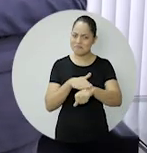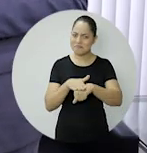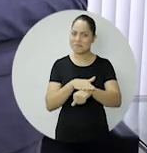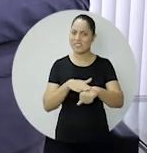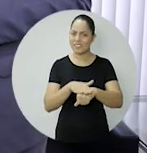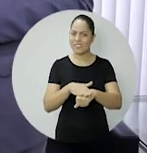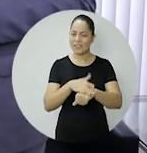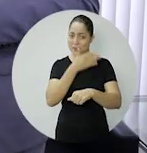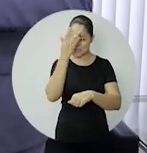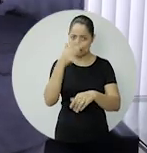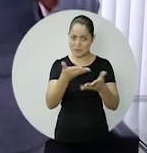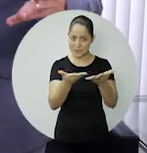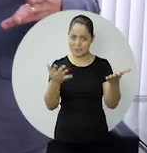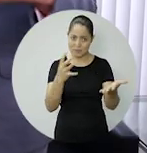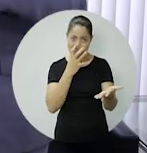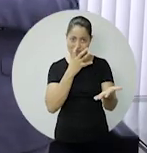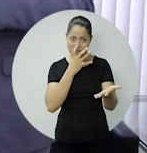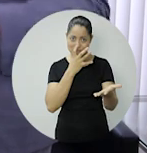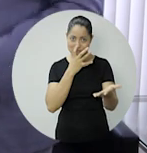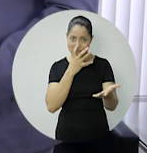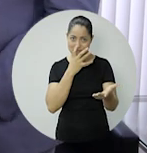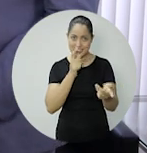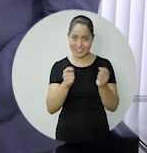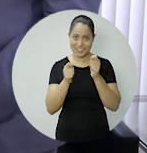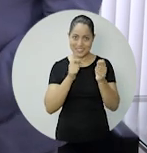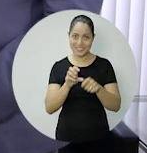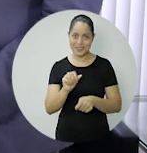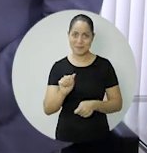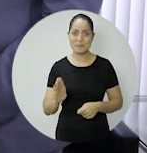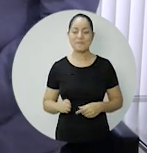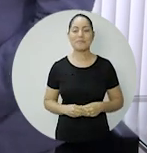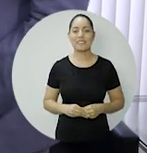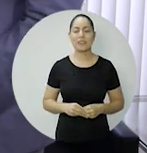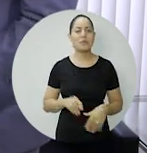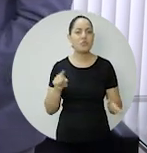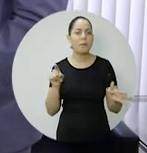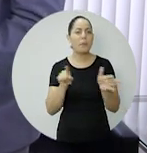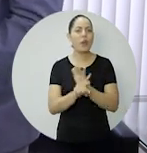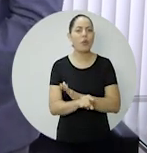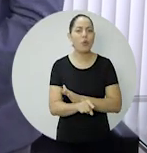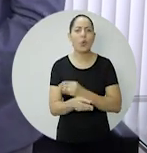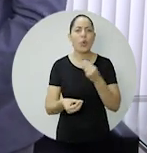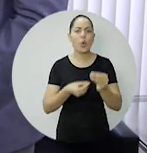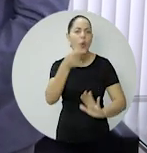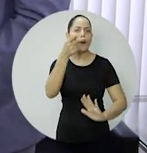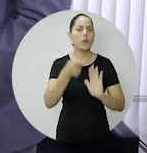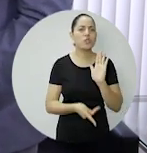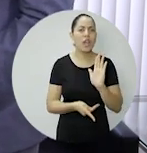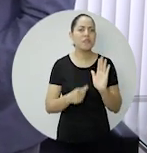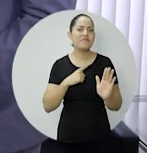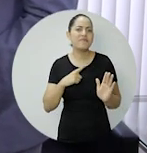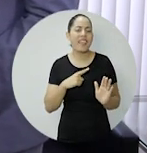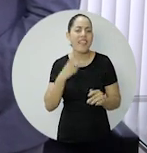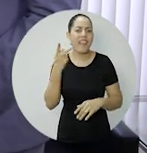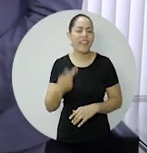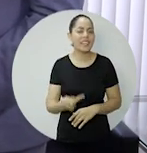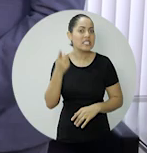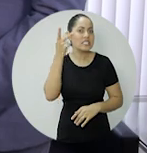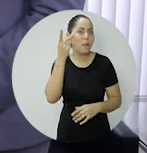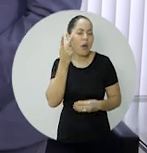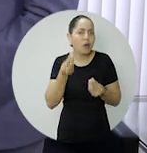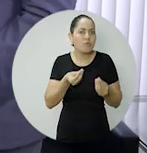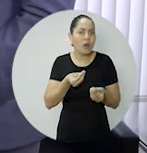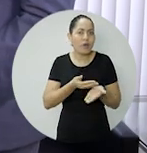aqui para conversar com esse público que está nos assistindo aqui no OAB Entrevista. E eu já começo te perguntando os projetos que vocês